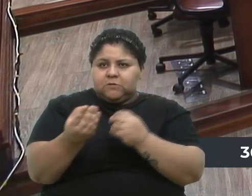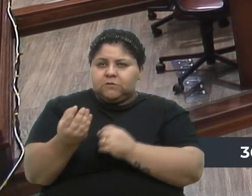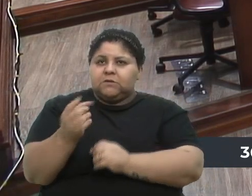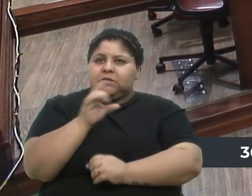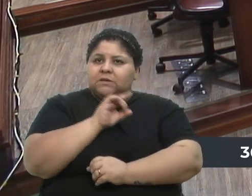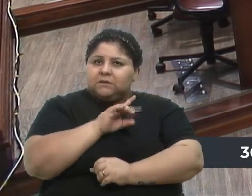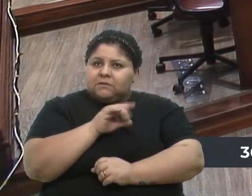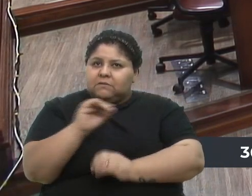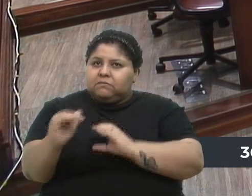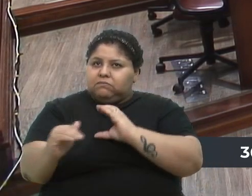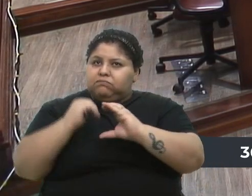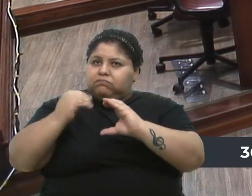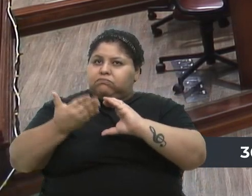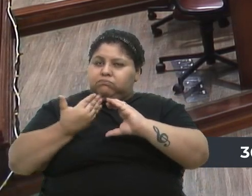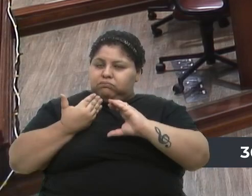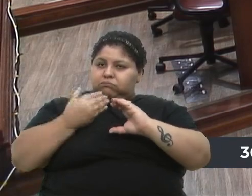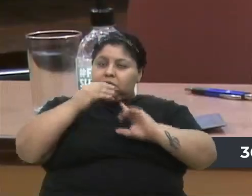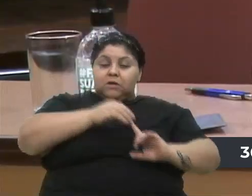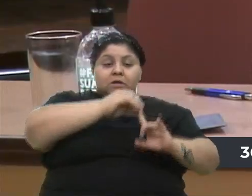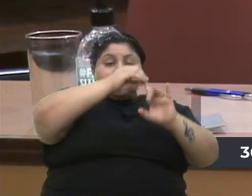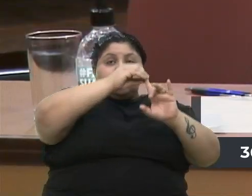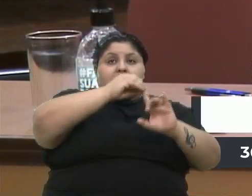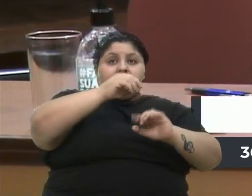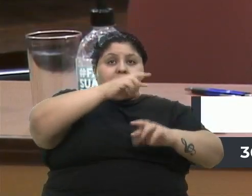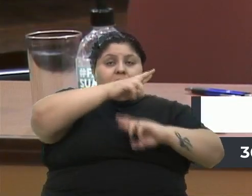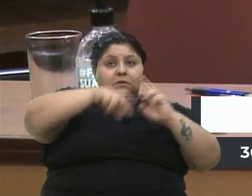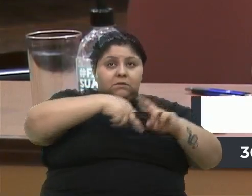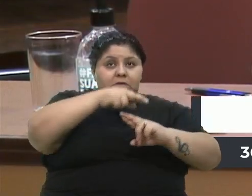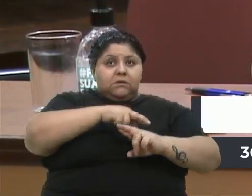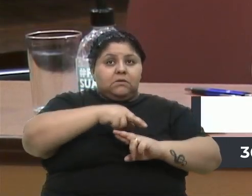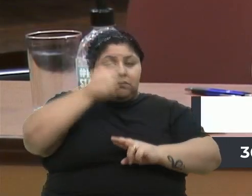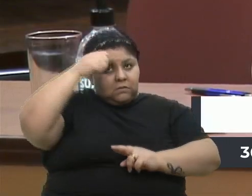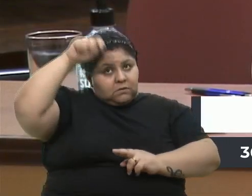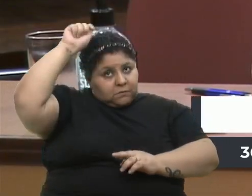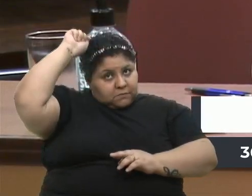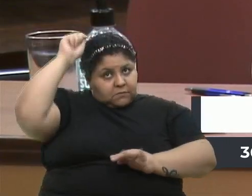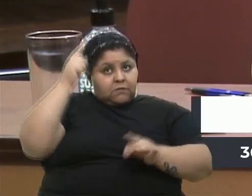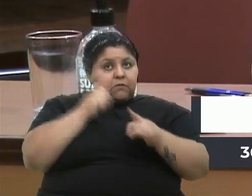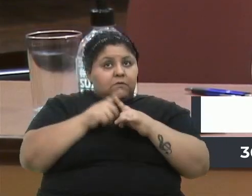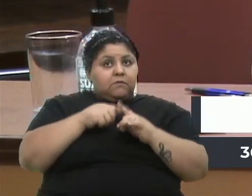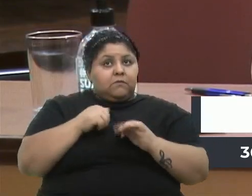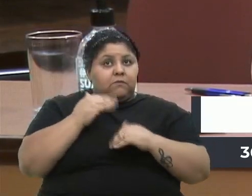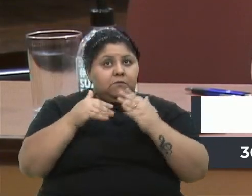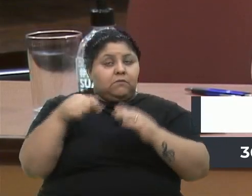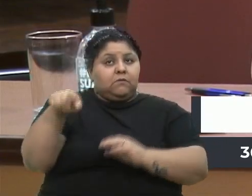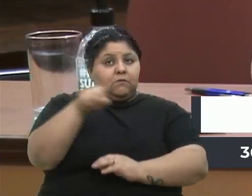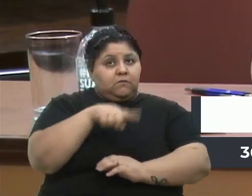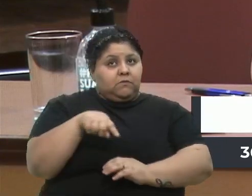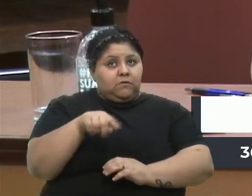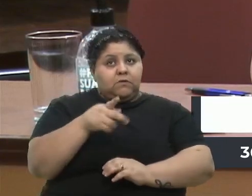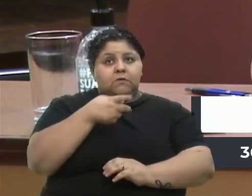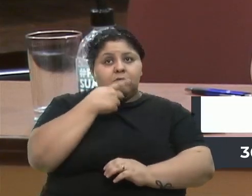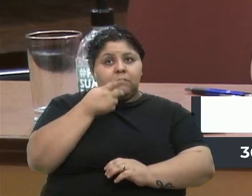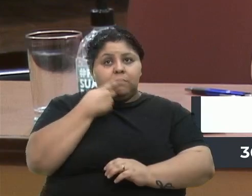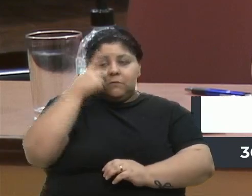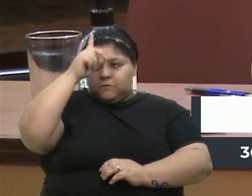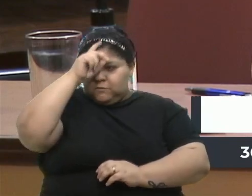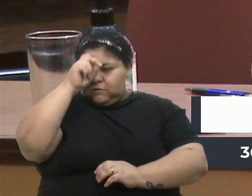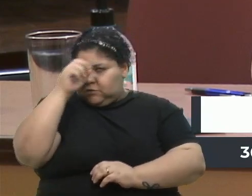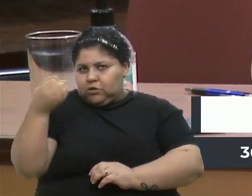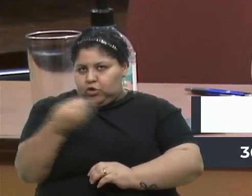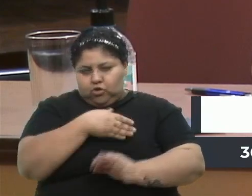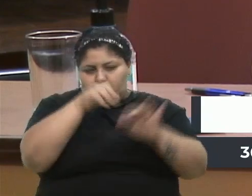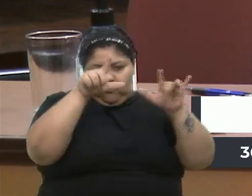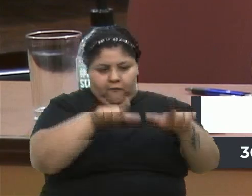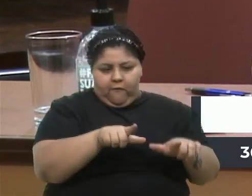chega, principalmente em relação à Fundação Universidade de Caxias do Sul. Porque quando a gente fala em Hospital Geral, a nova ala, foi